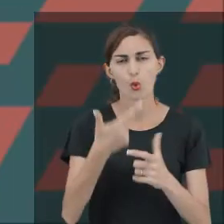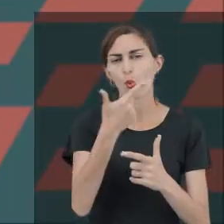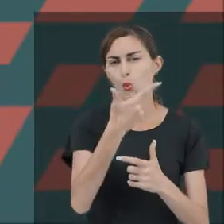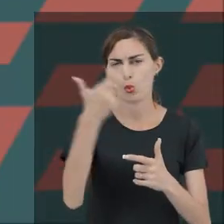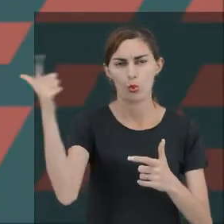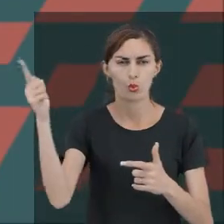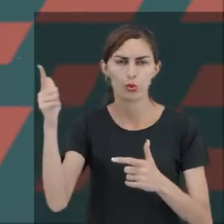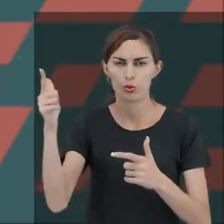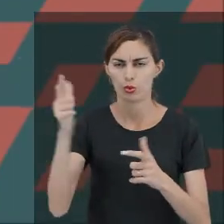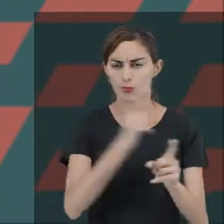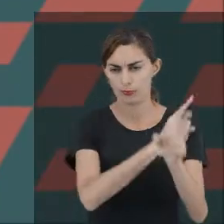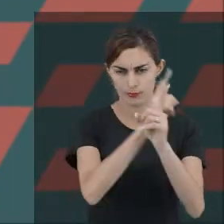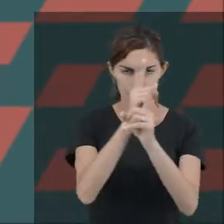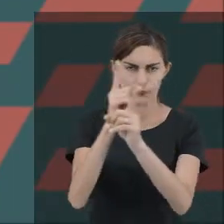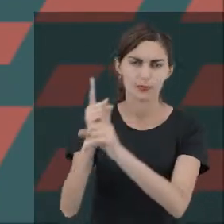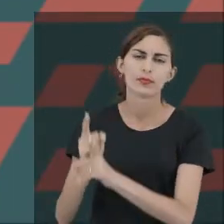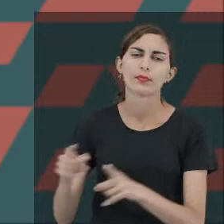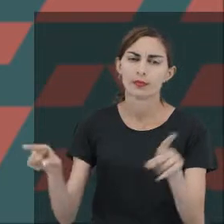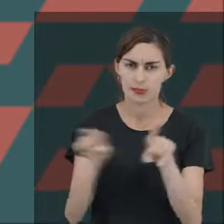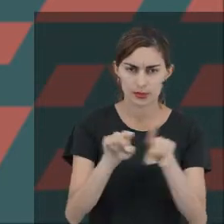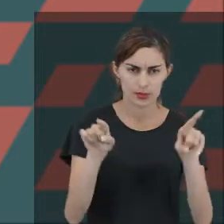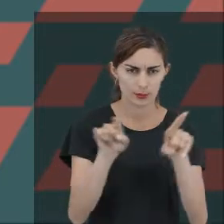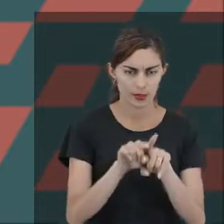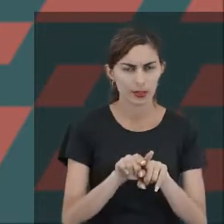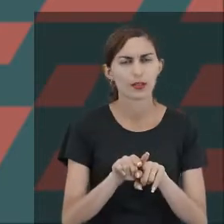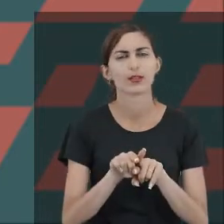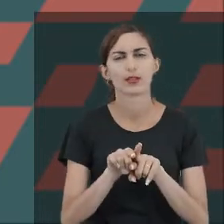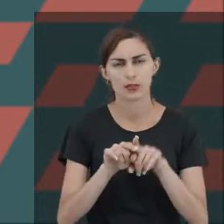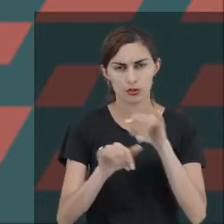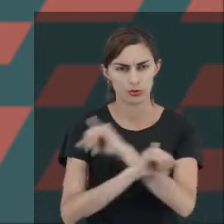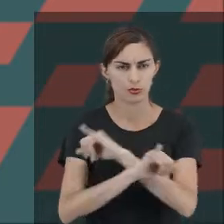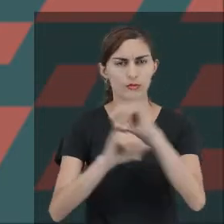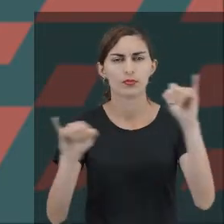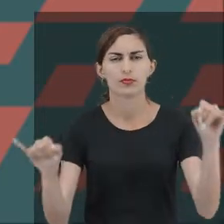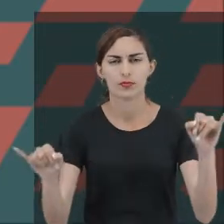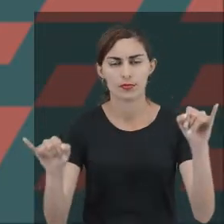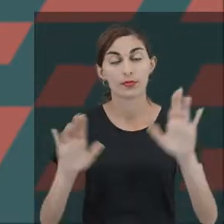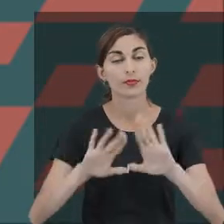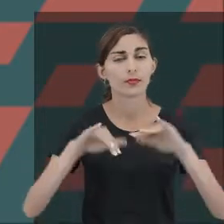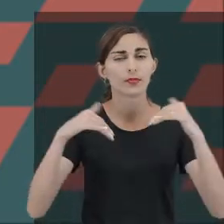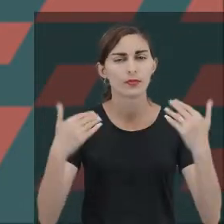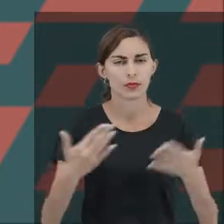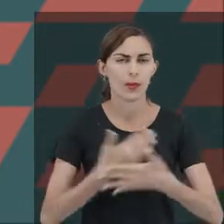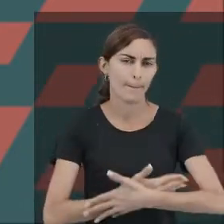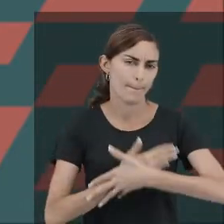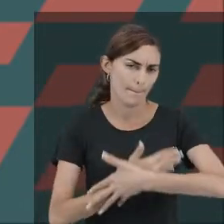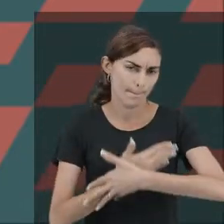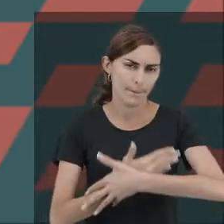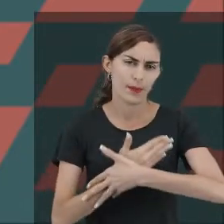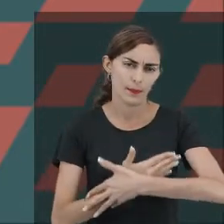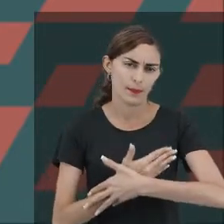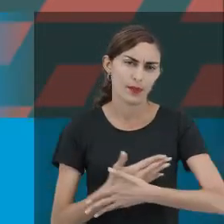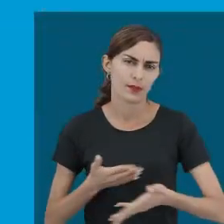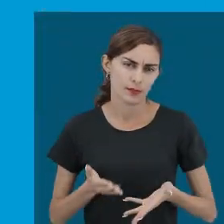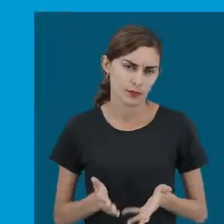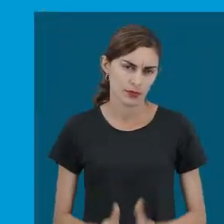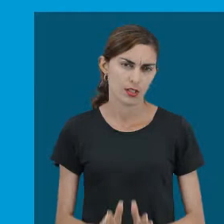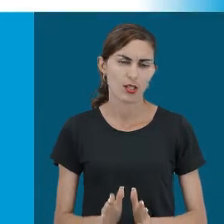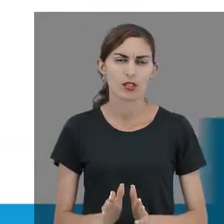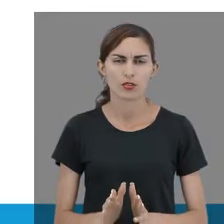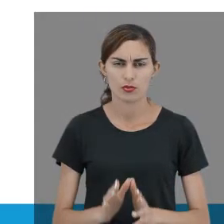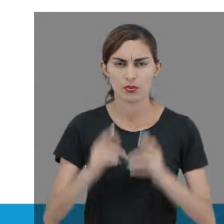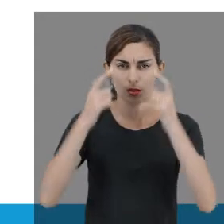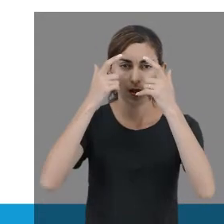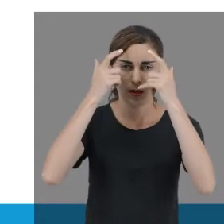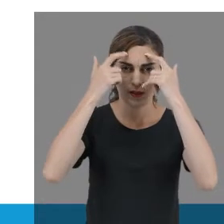Além da microcefalia, esses outros achados também são critérios de notificação. Então, um